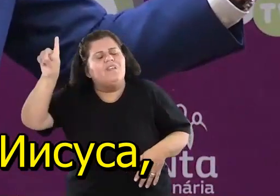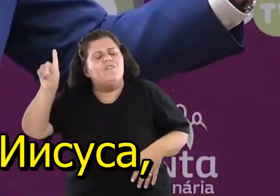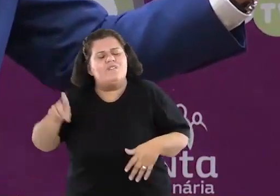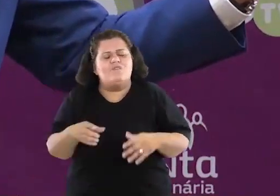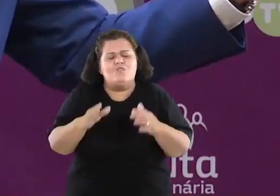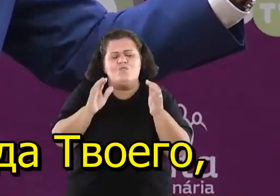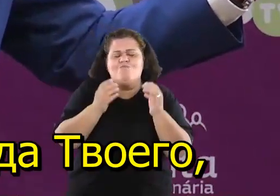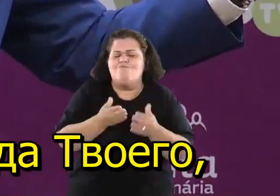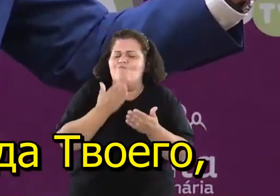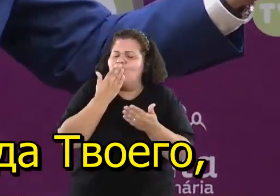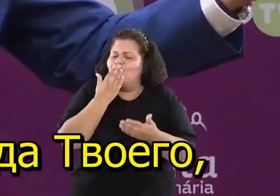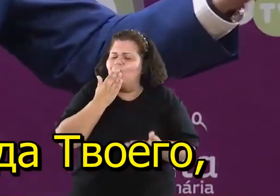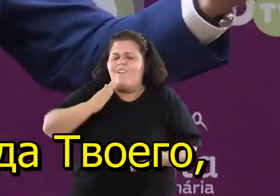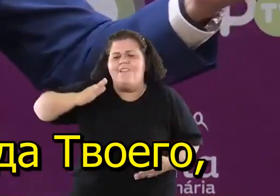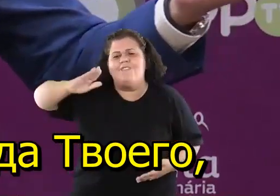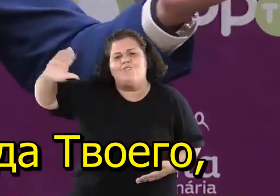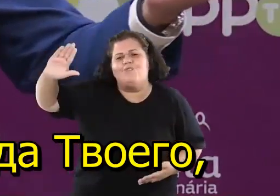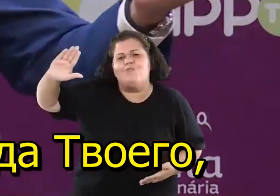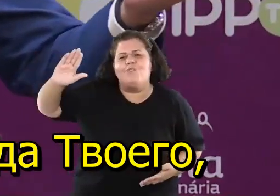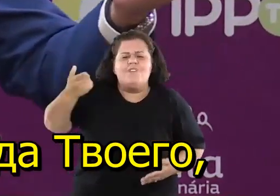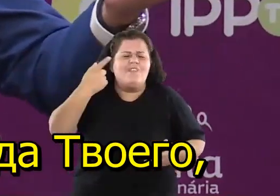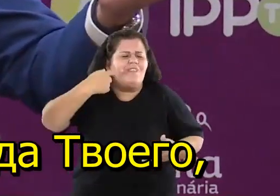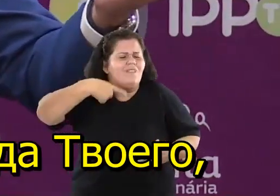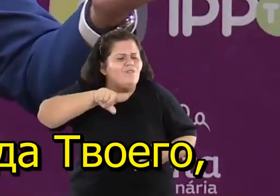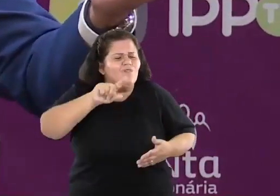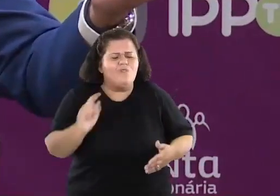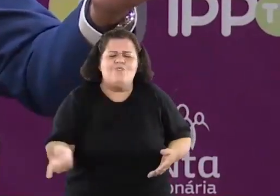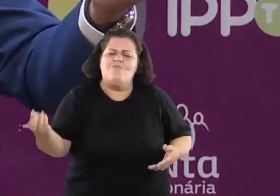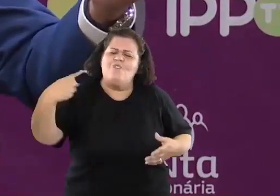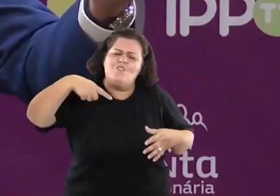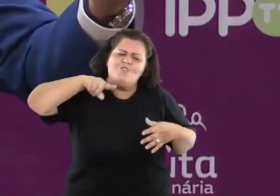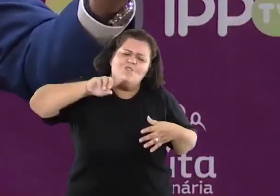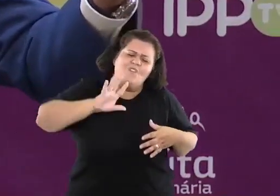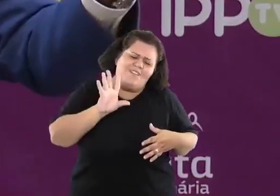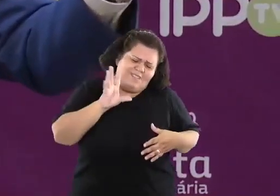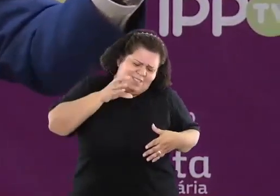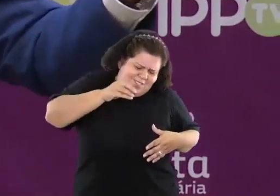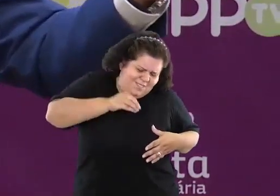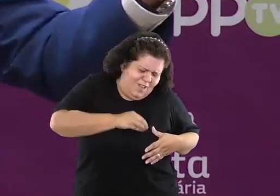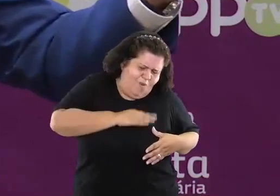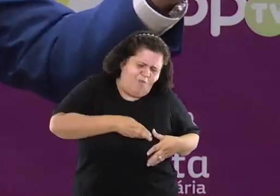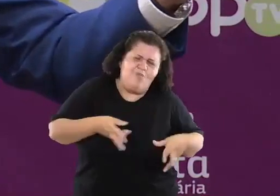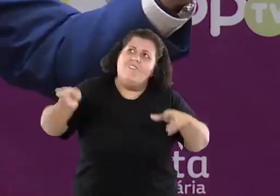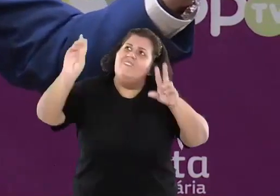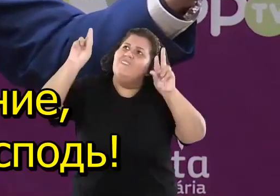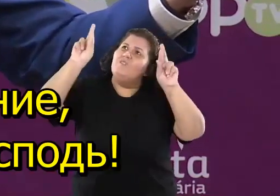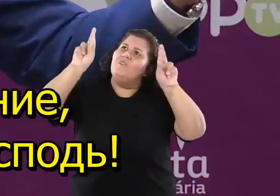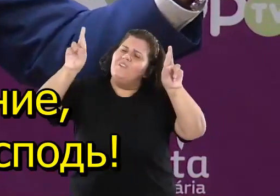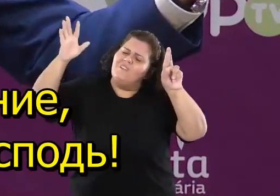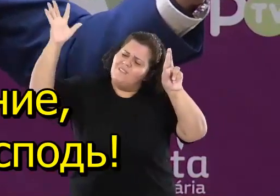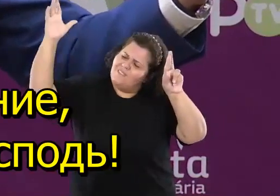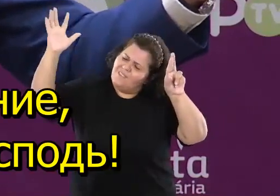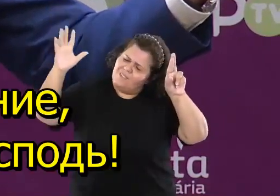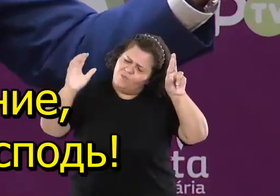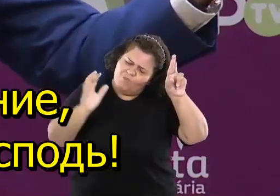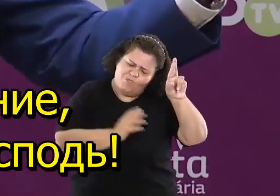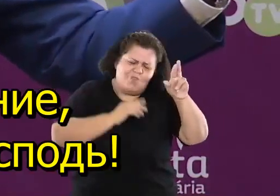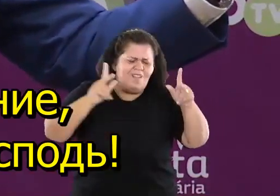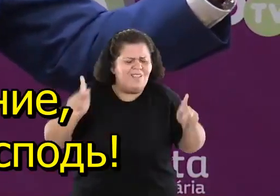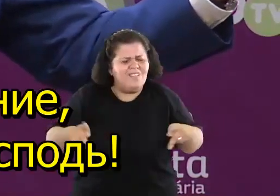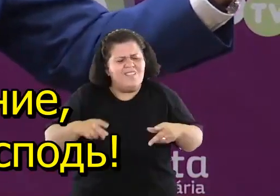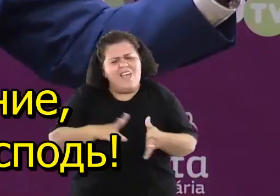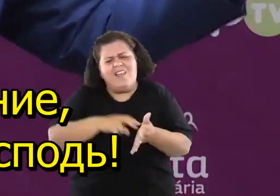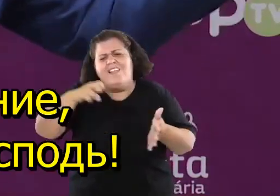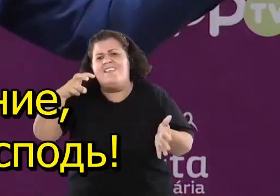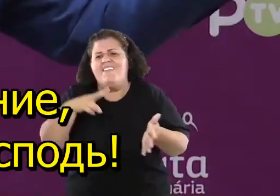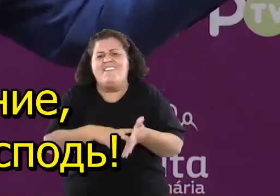Jesus, que tu apliques esta palavra ao coração do teu povo, que tu geres esperança, convicção, alegria,